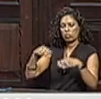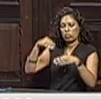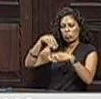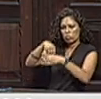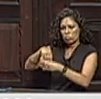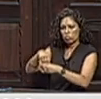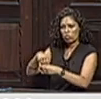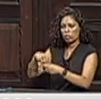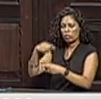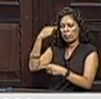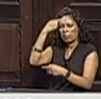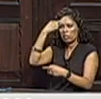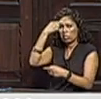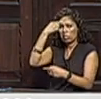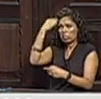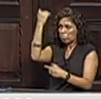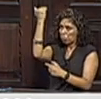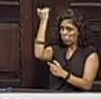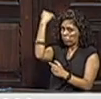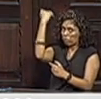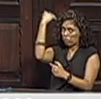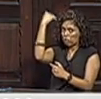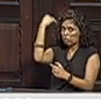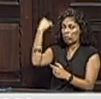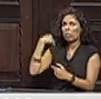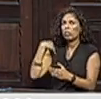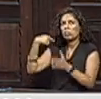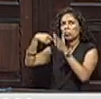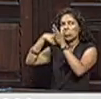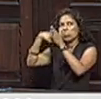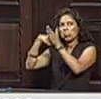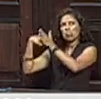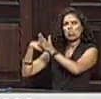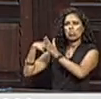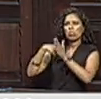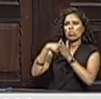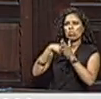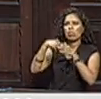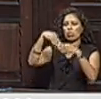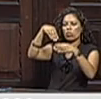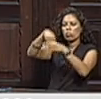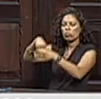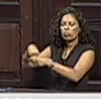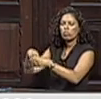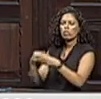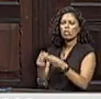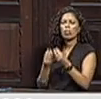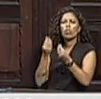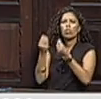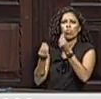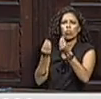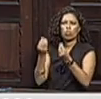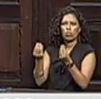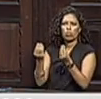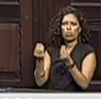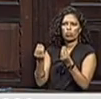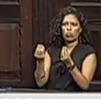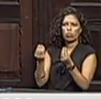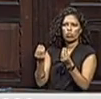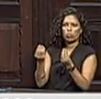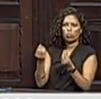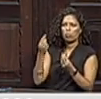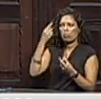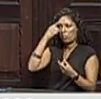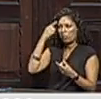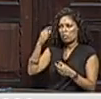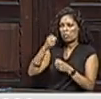consciência e nossas convicções, na liberdade que tem os poderes, e não como a